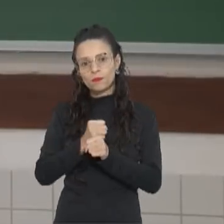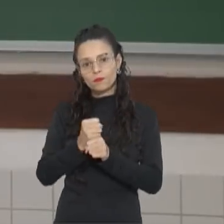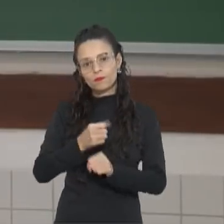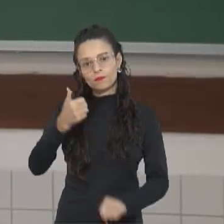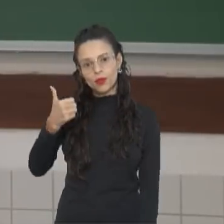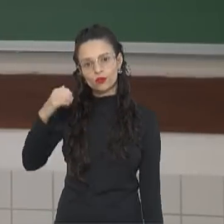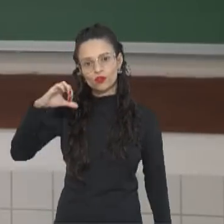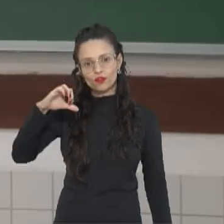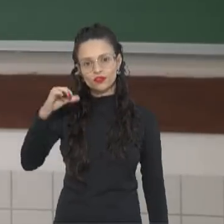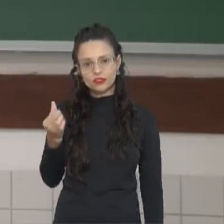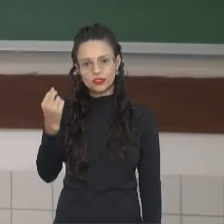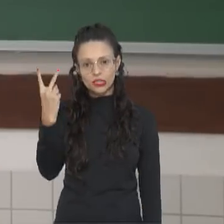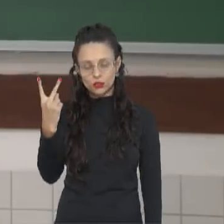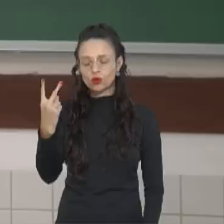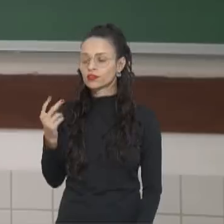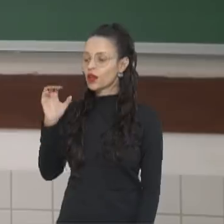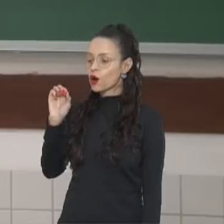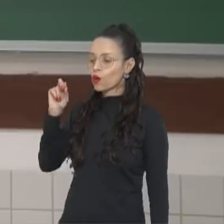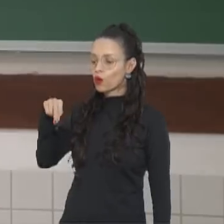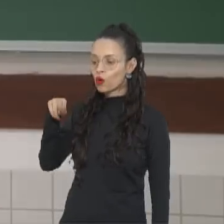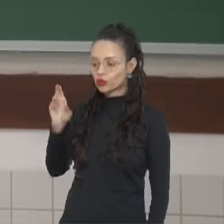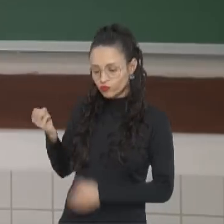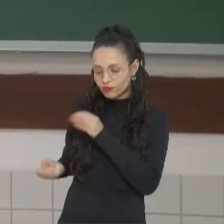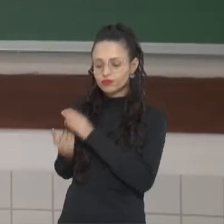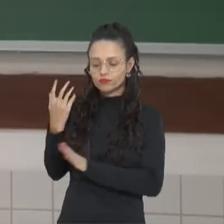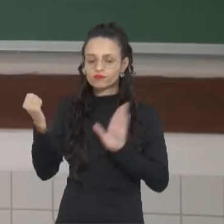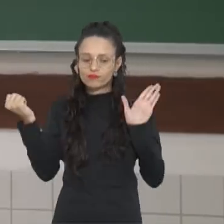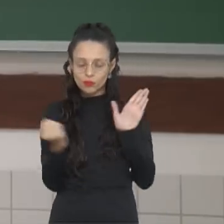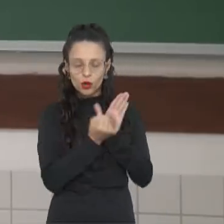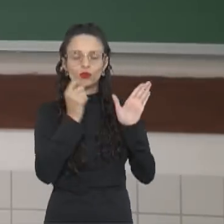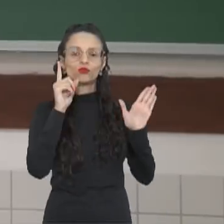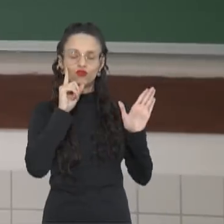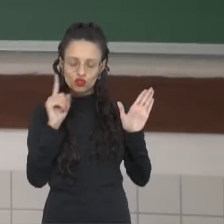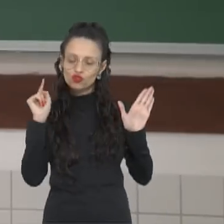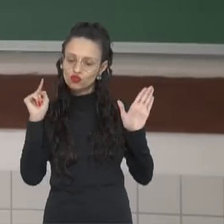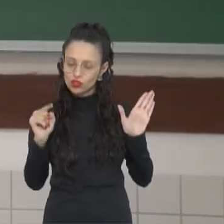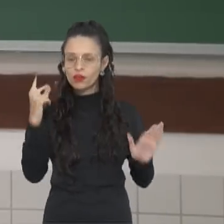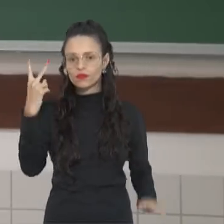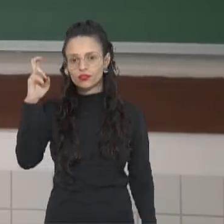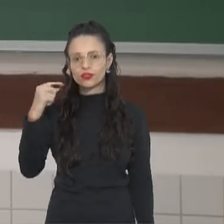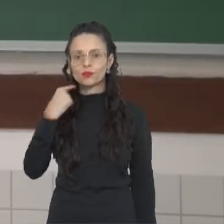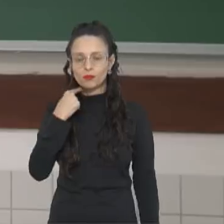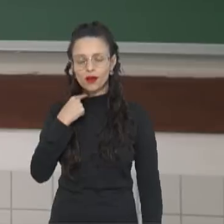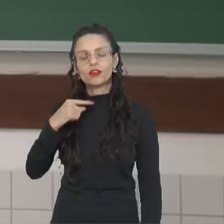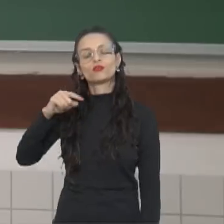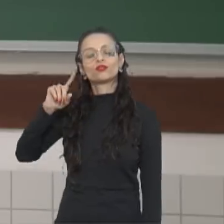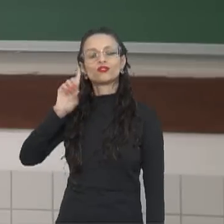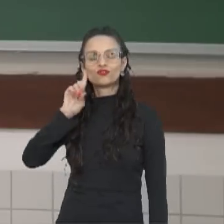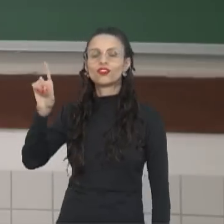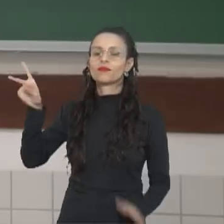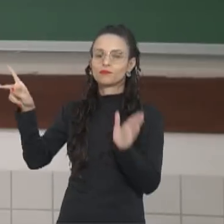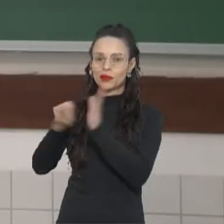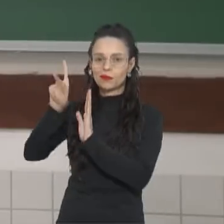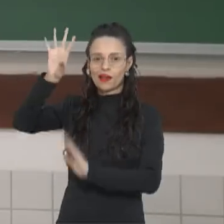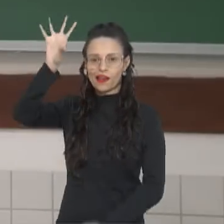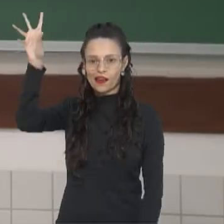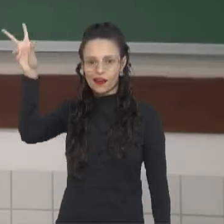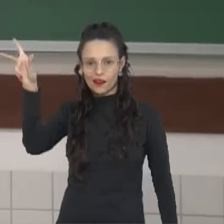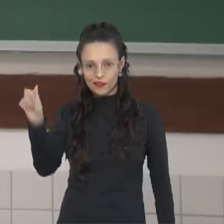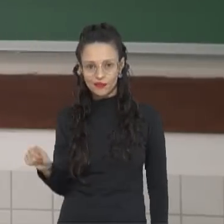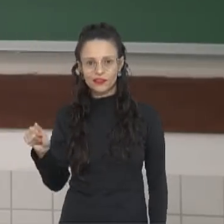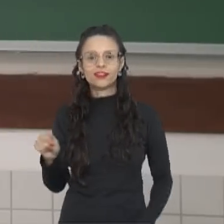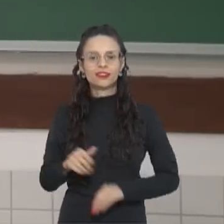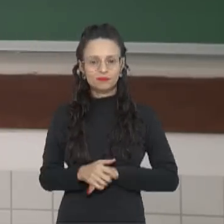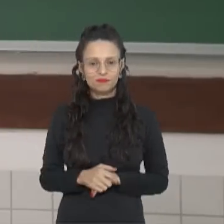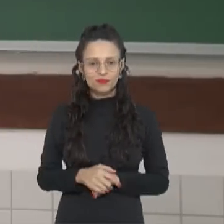1972, a ONU instituiu esse dia, o 25 de maio, como Dia de África. Então, uma data